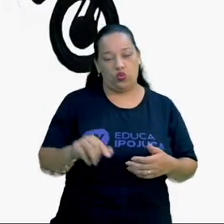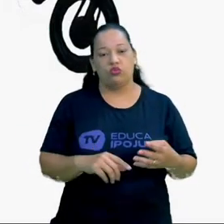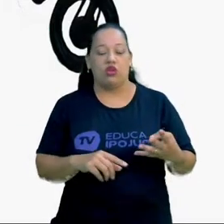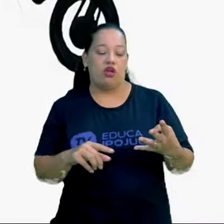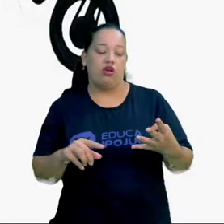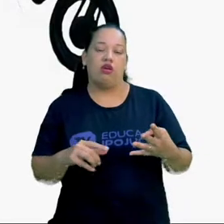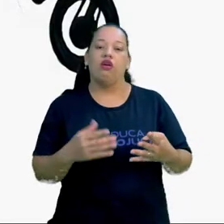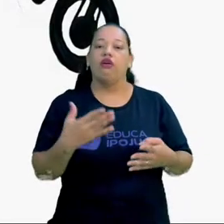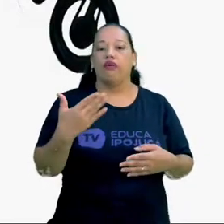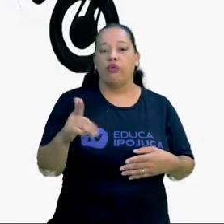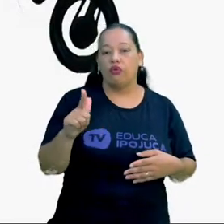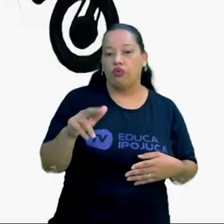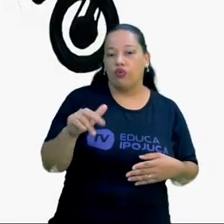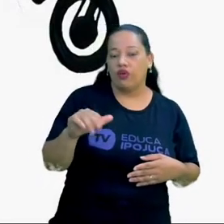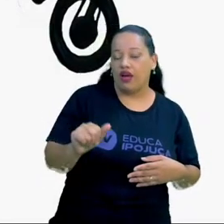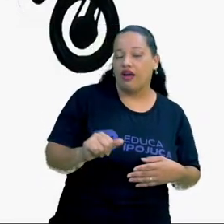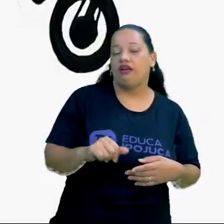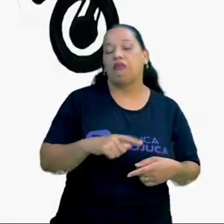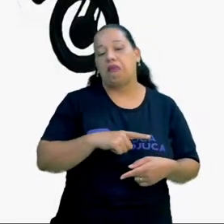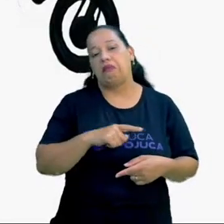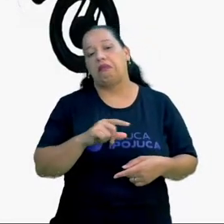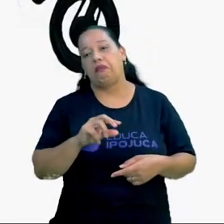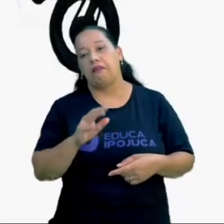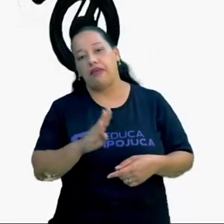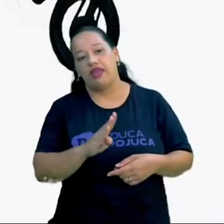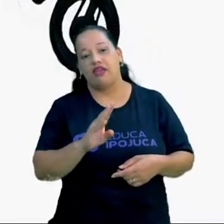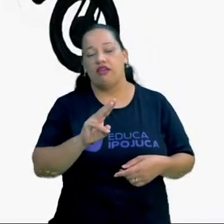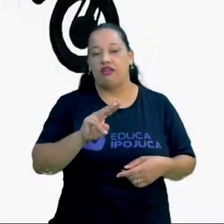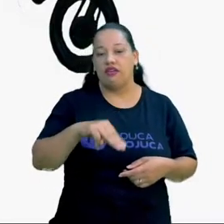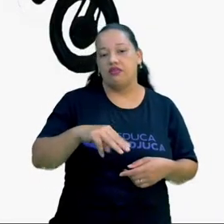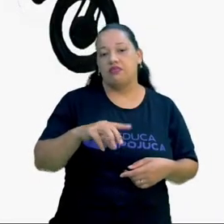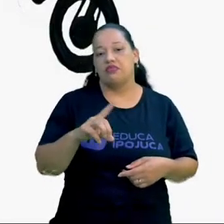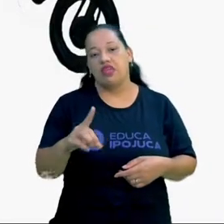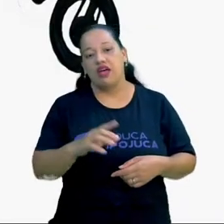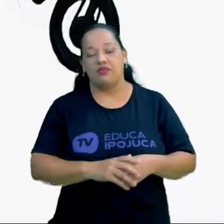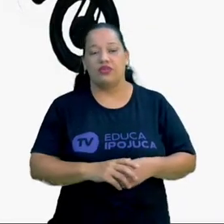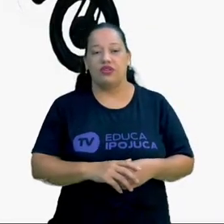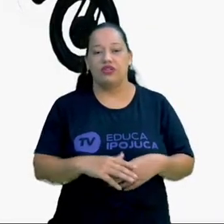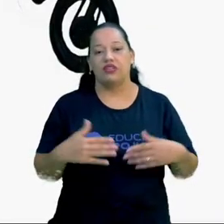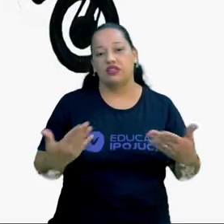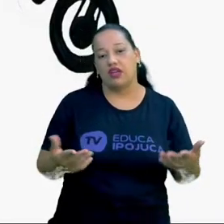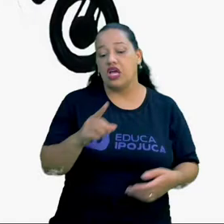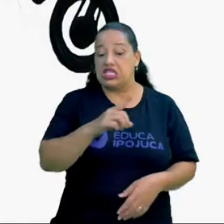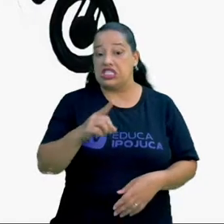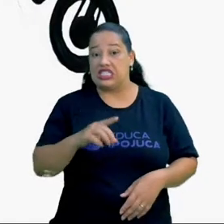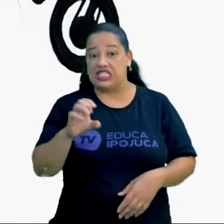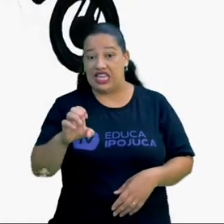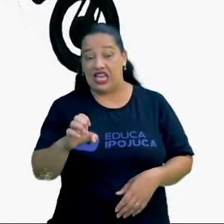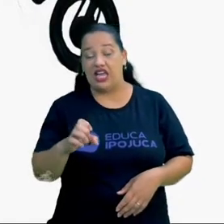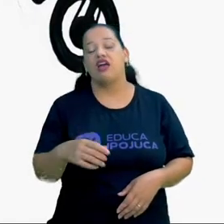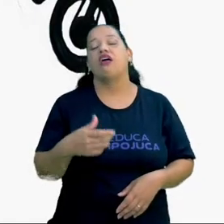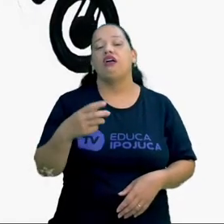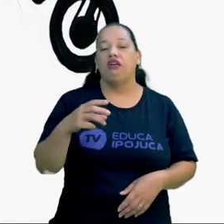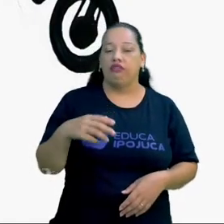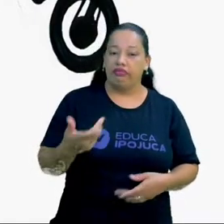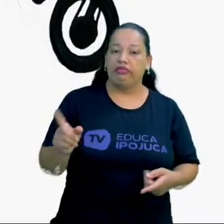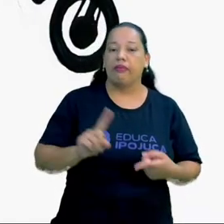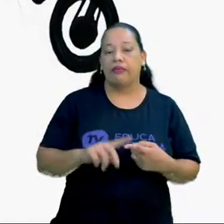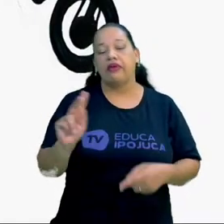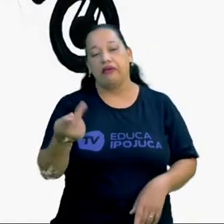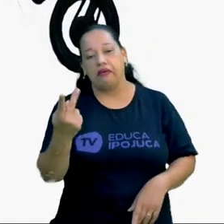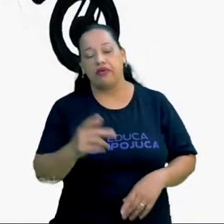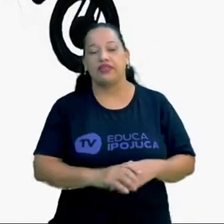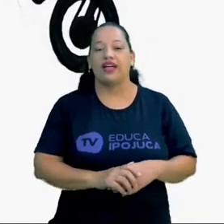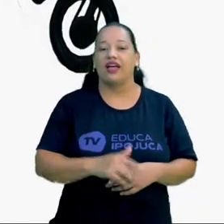Dafra, Guga, a BMW, Ítalo, Honda, Zé, Honda novamente e